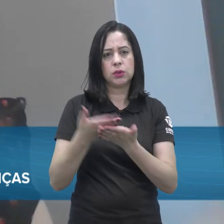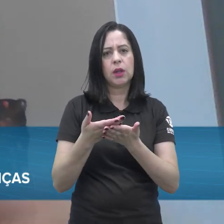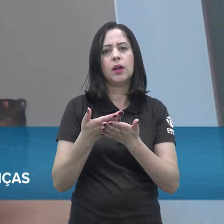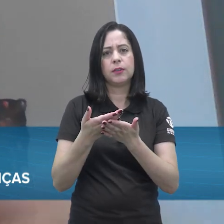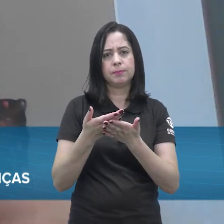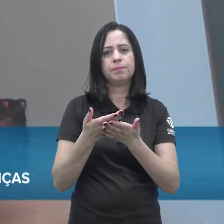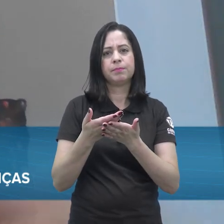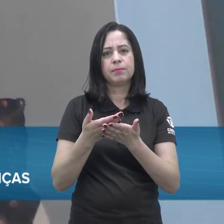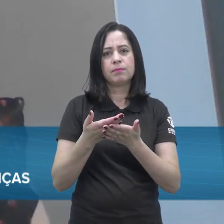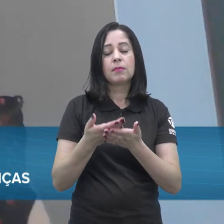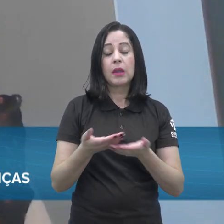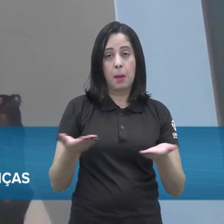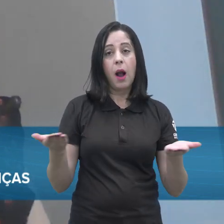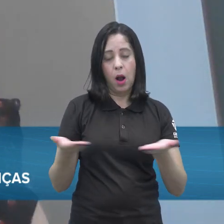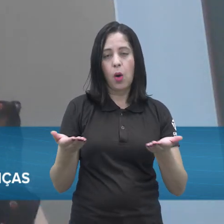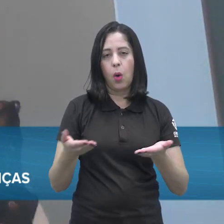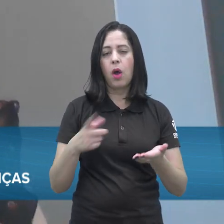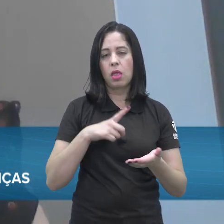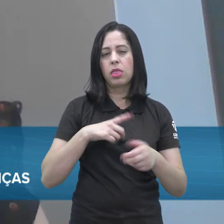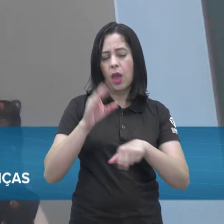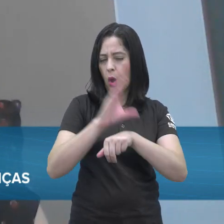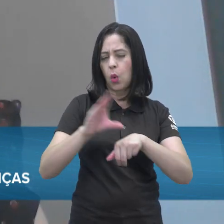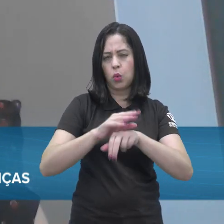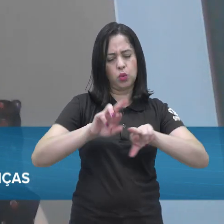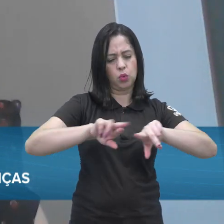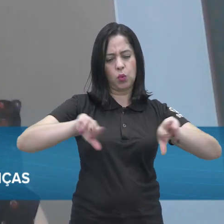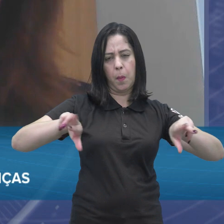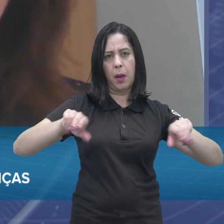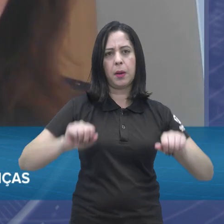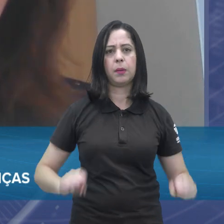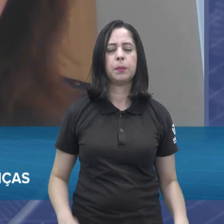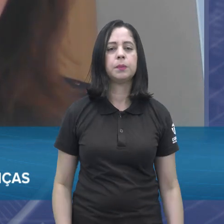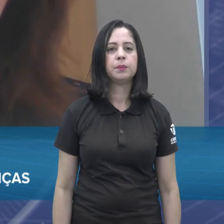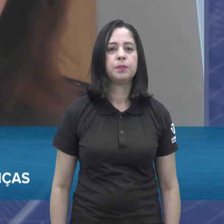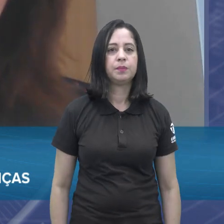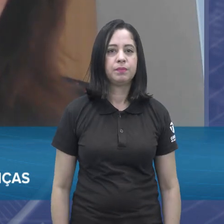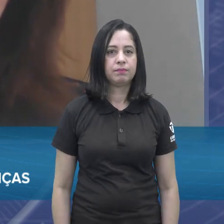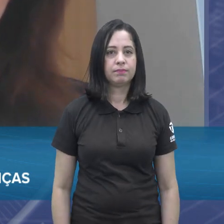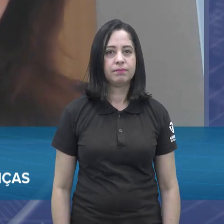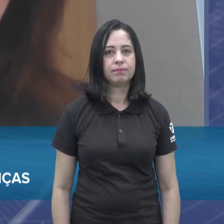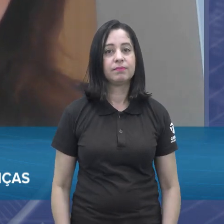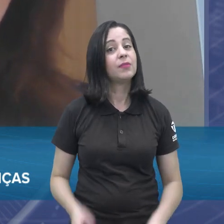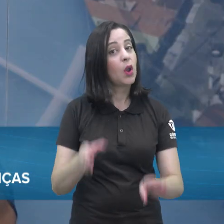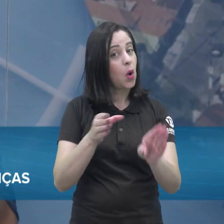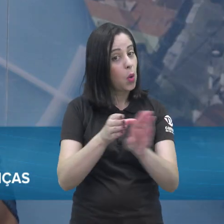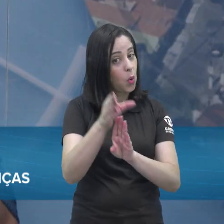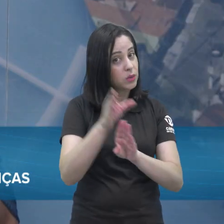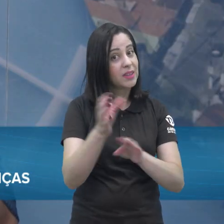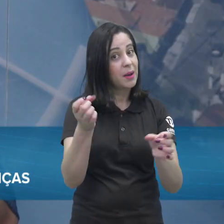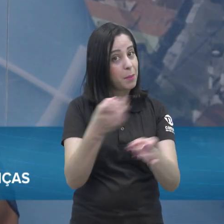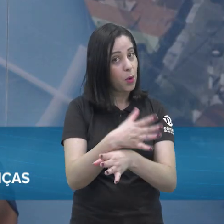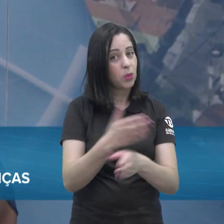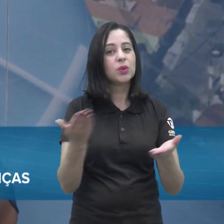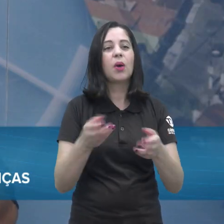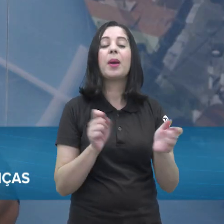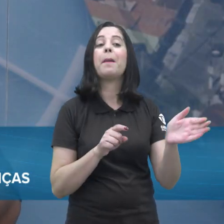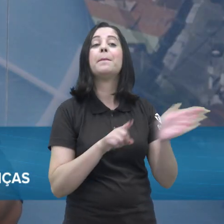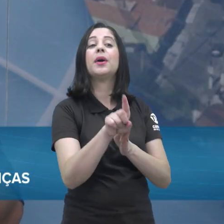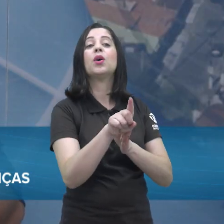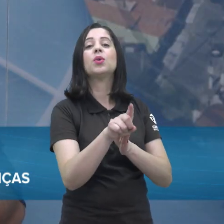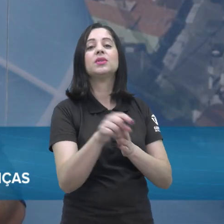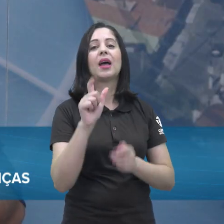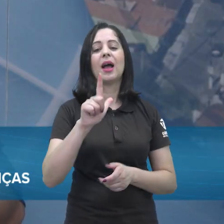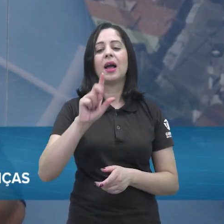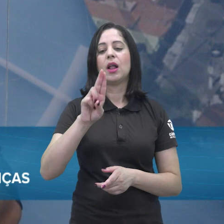as possibilidades que tem hoje aí no mercado. Legal, e diante desses conselhos, eu queria perguntar para a Luciana,